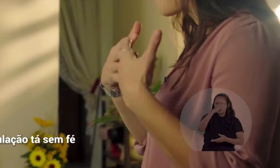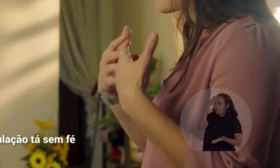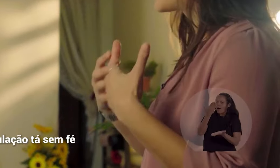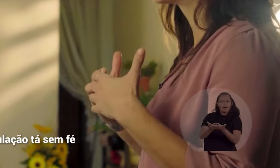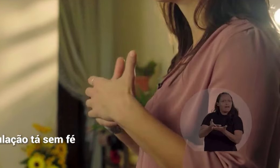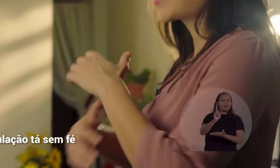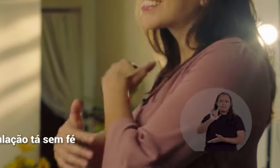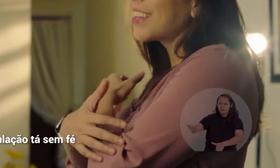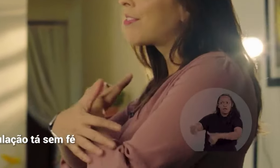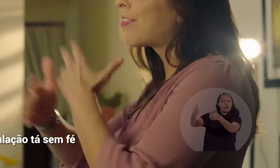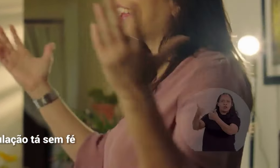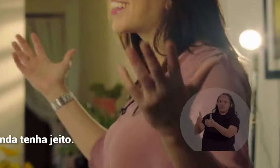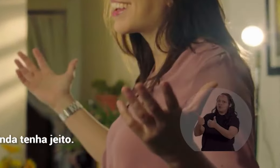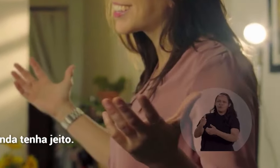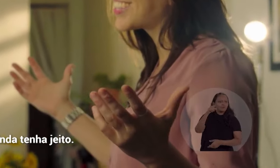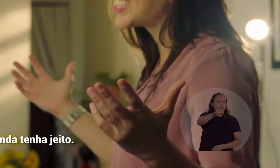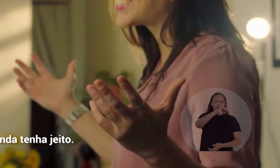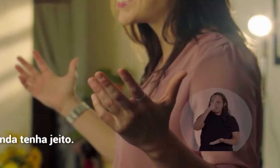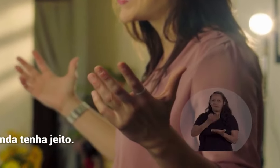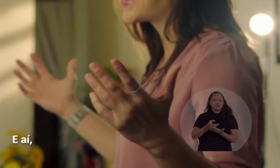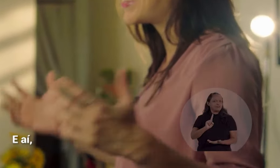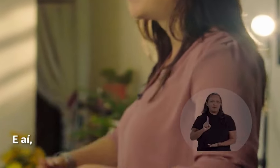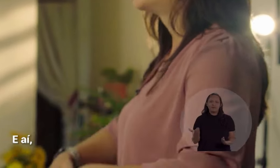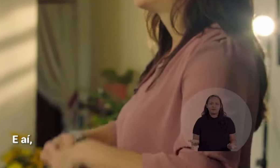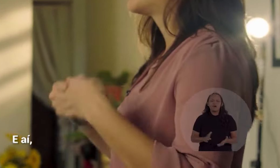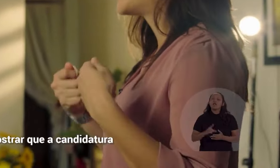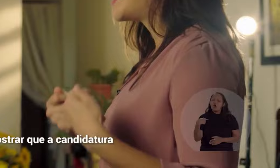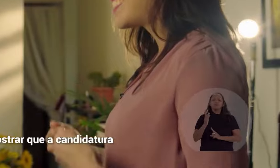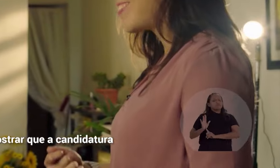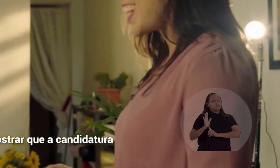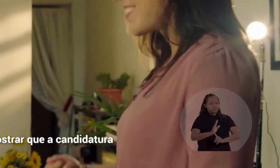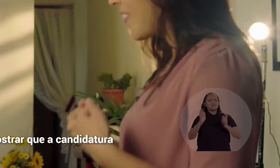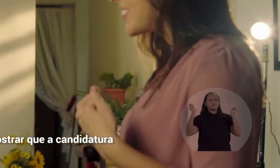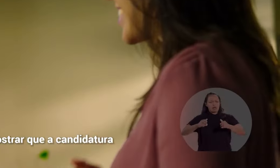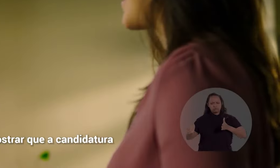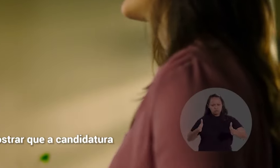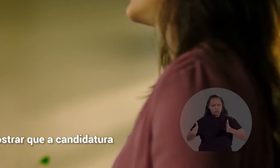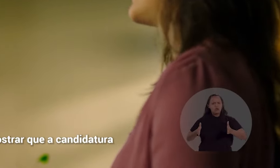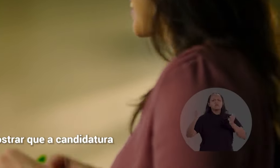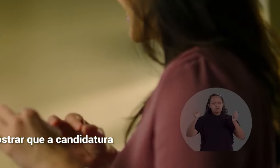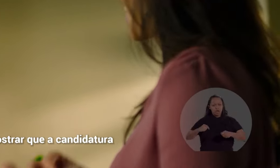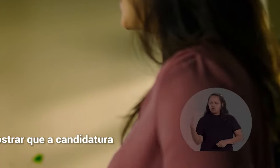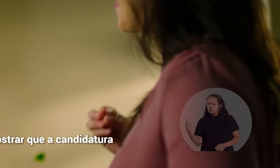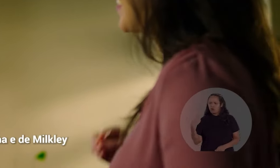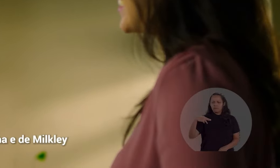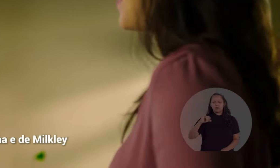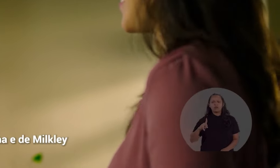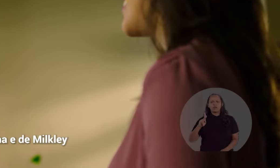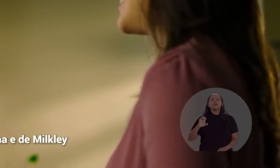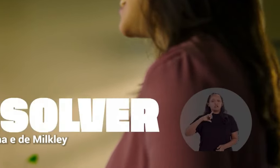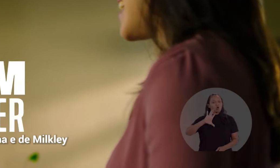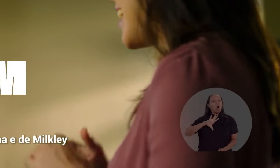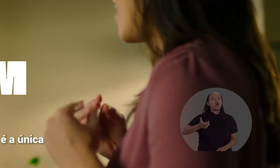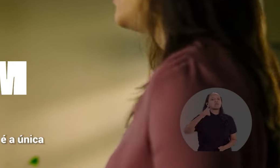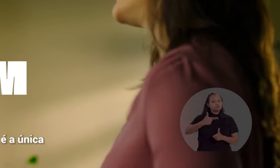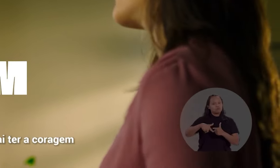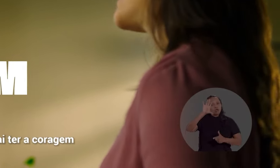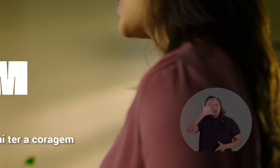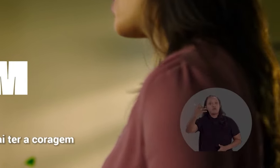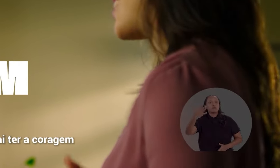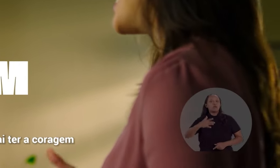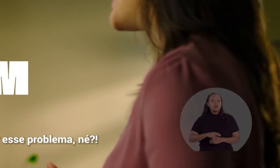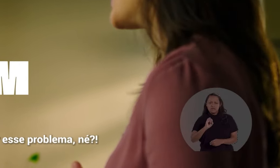a população está sem fé que ainda tem jeito. E aí a gente vai mostrar que a candidatura minha de Milclei é a